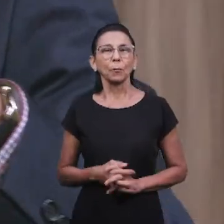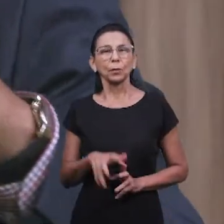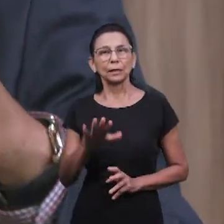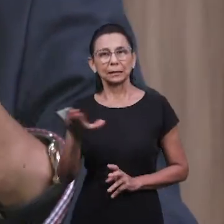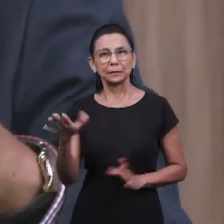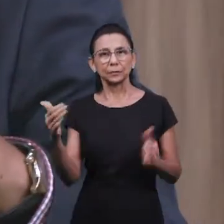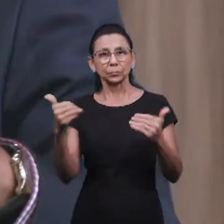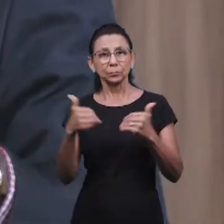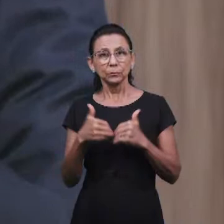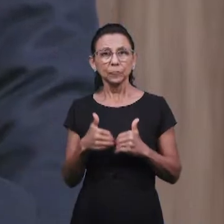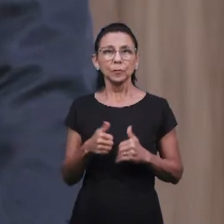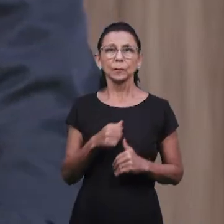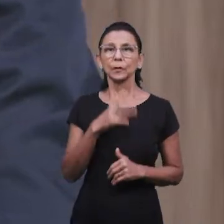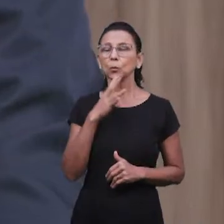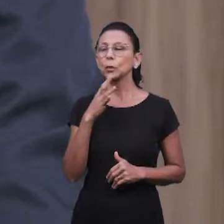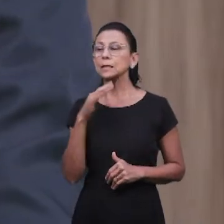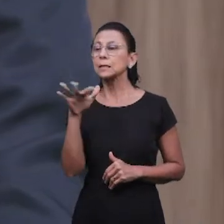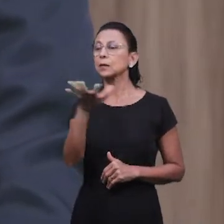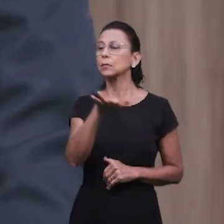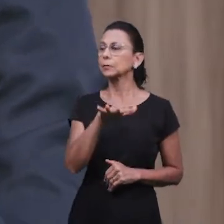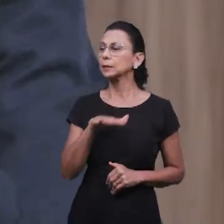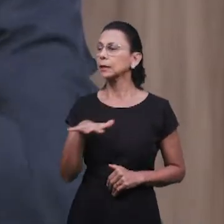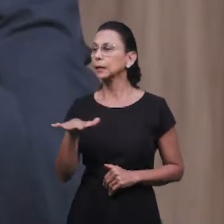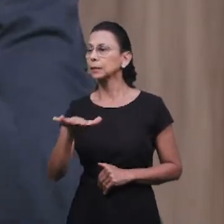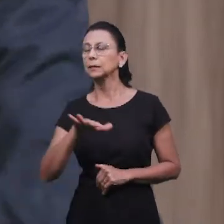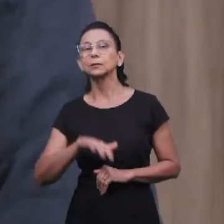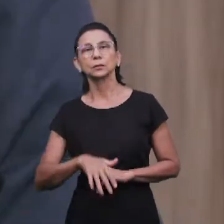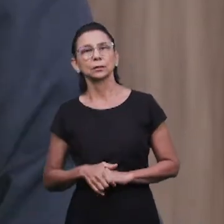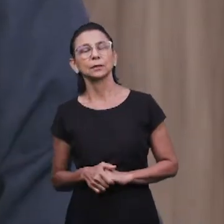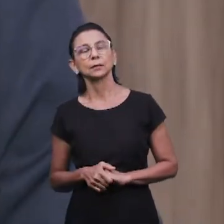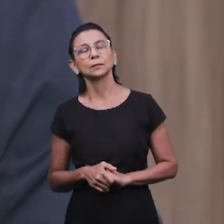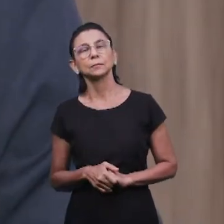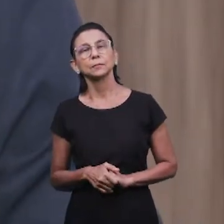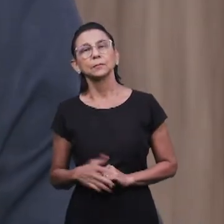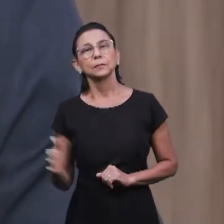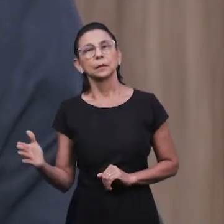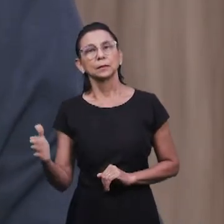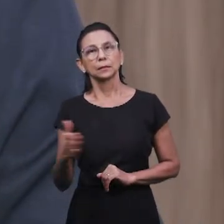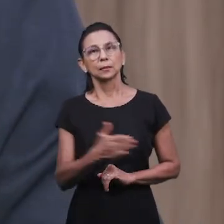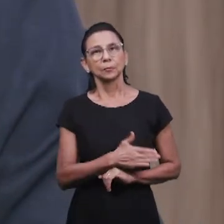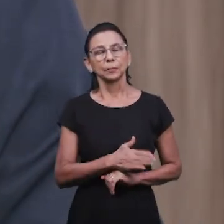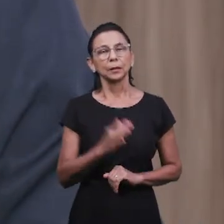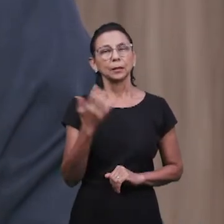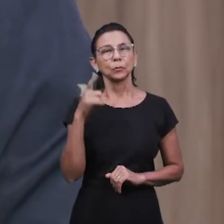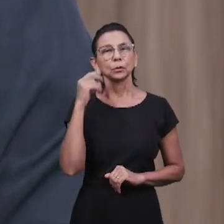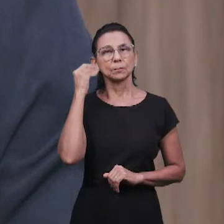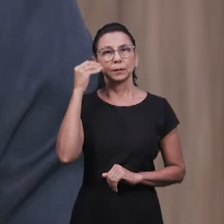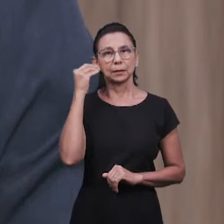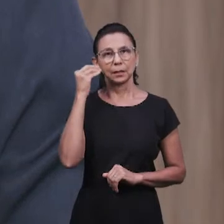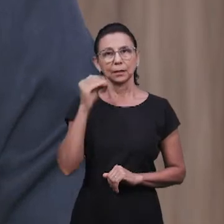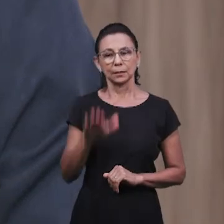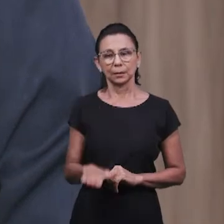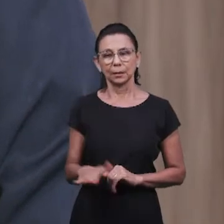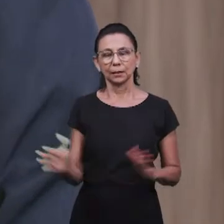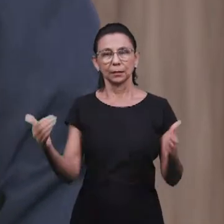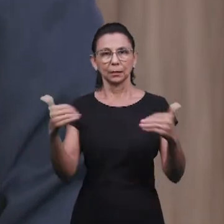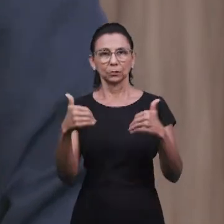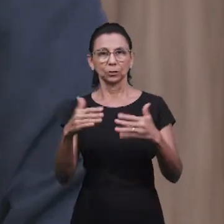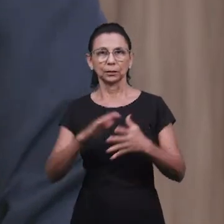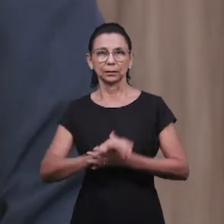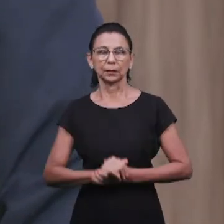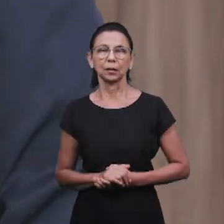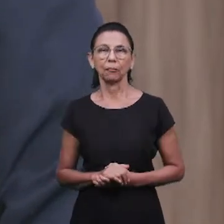o ambiente que eles estão. Inclusive, teve uma experiência, o irmão contou, de uma criança autista, que ela só